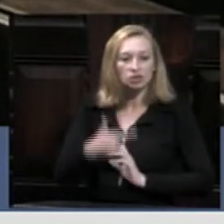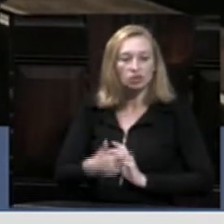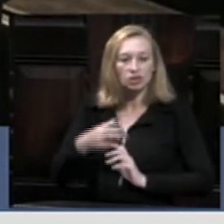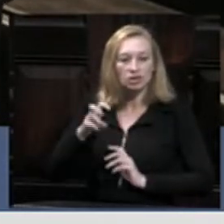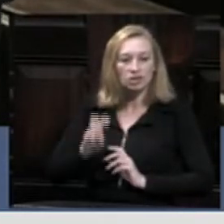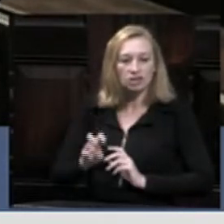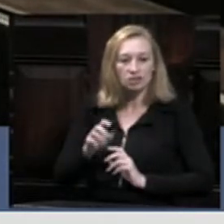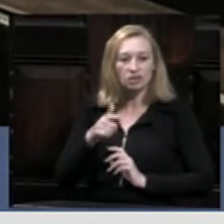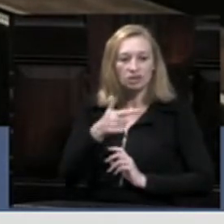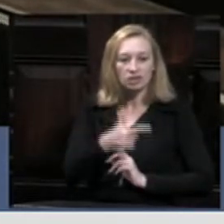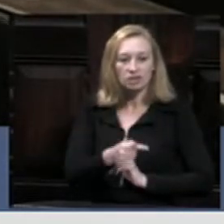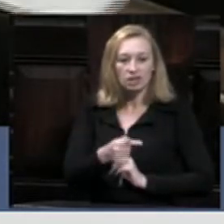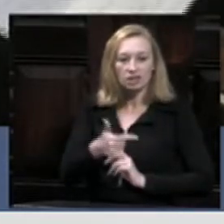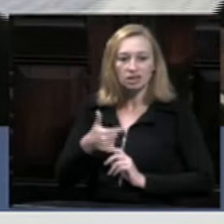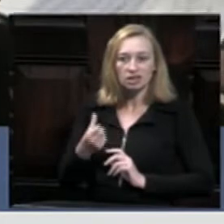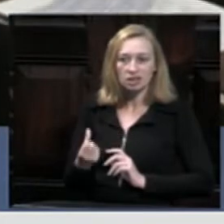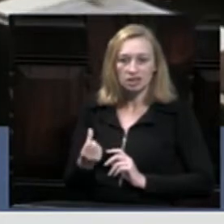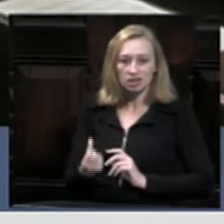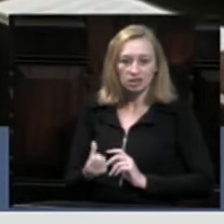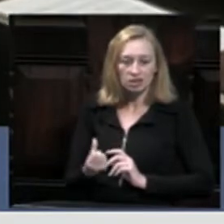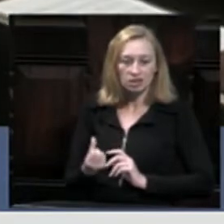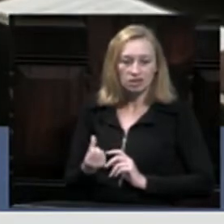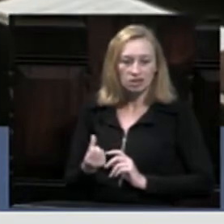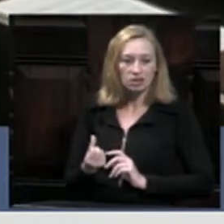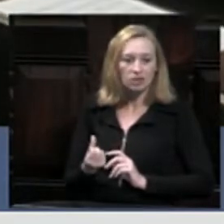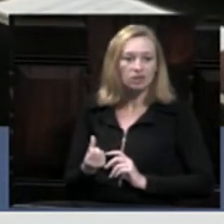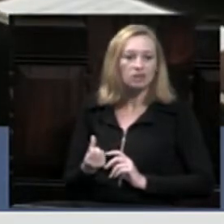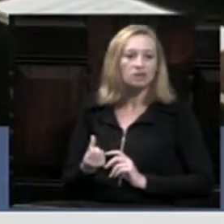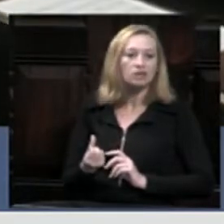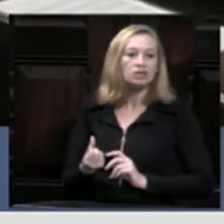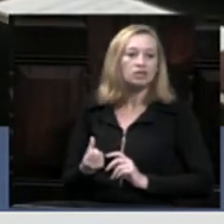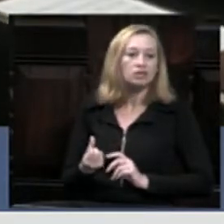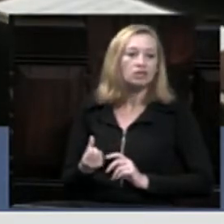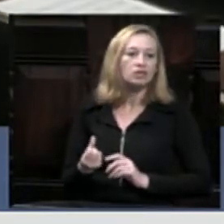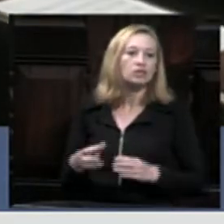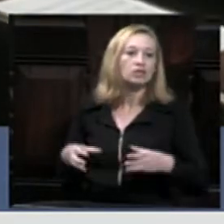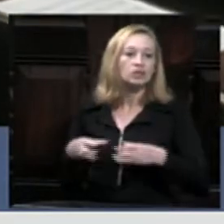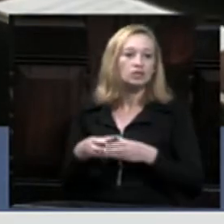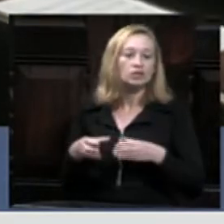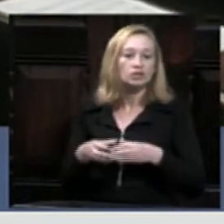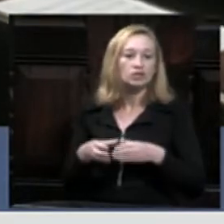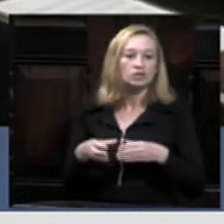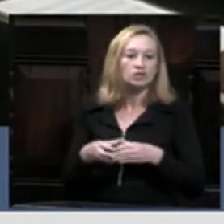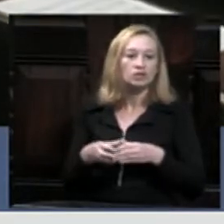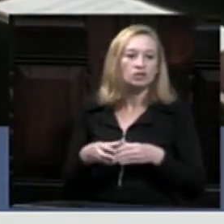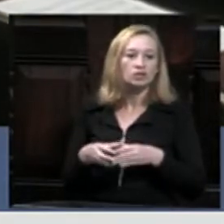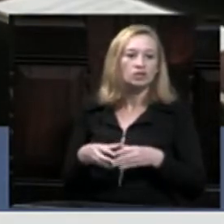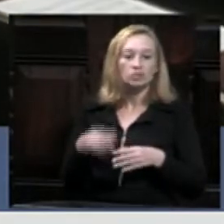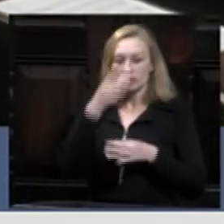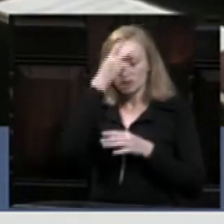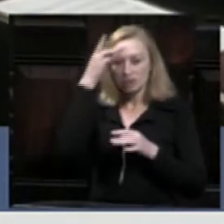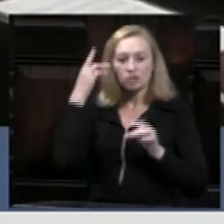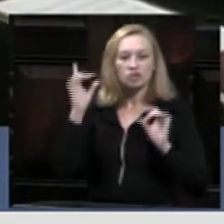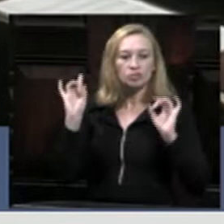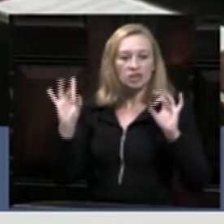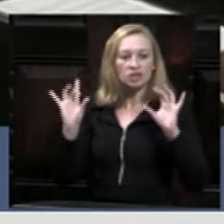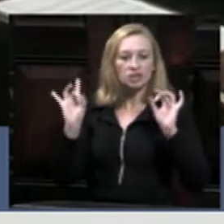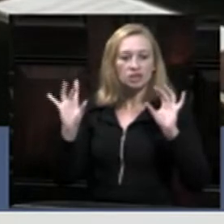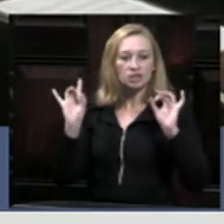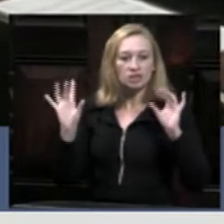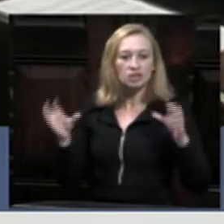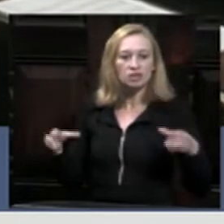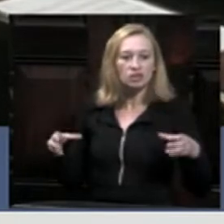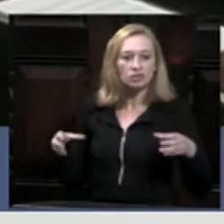de 76, sobre os quadros de oficiais especialistas e de oficiais